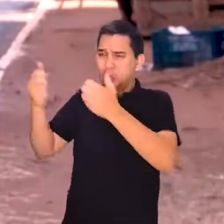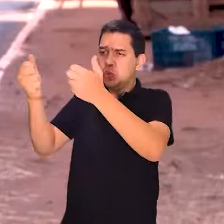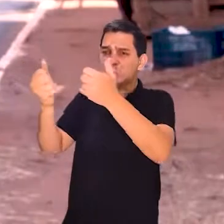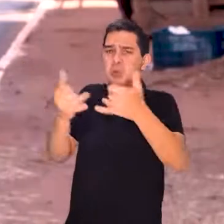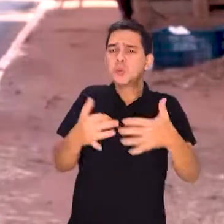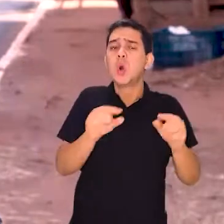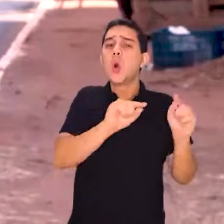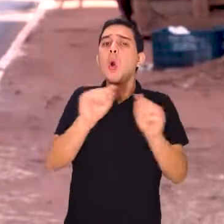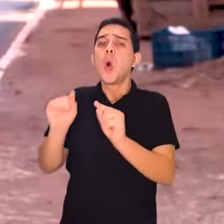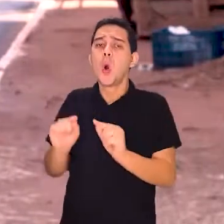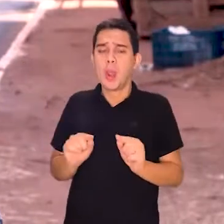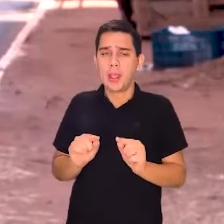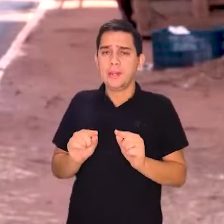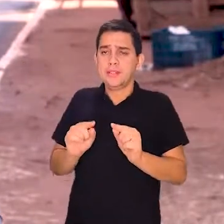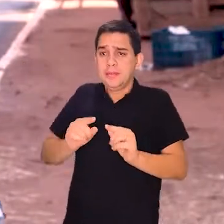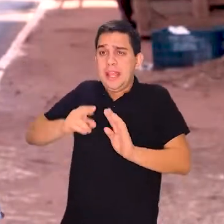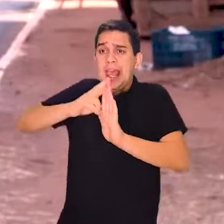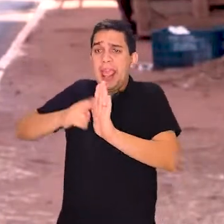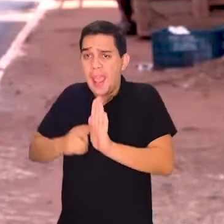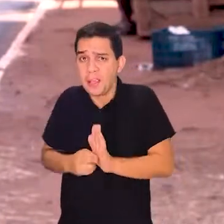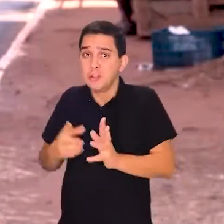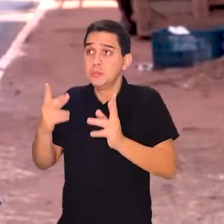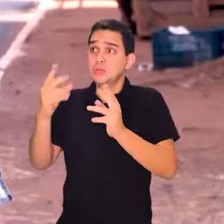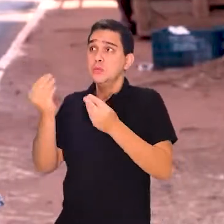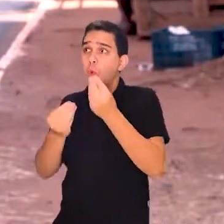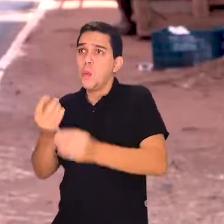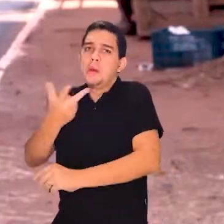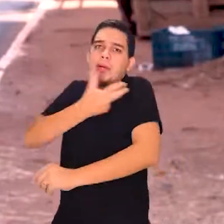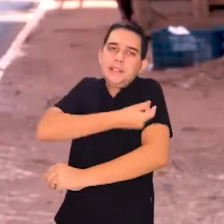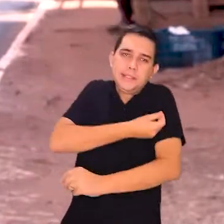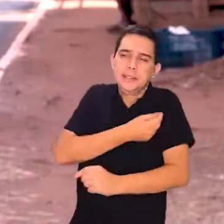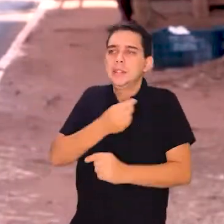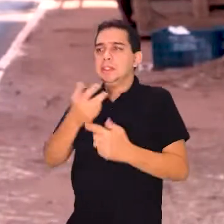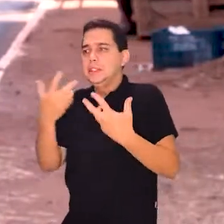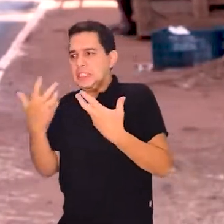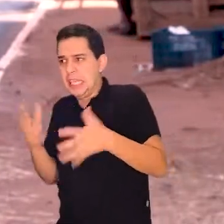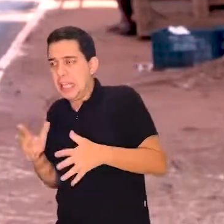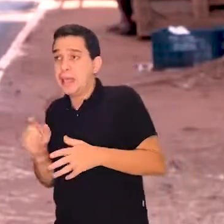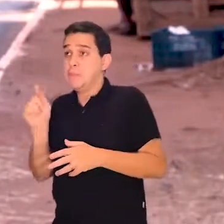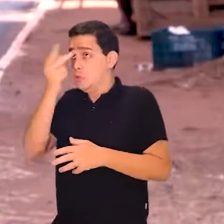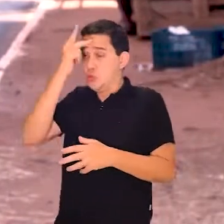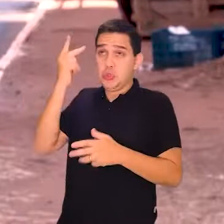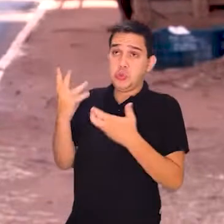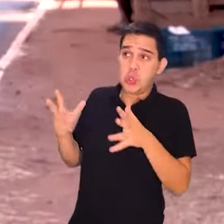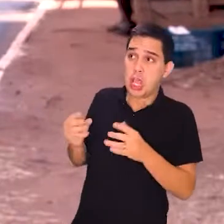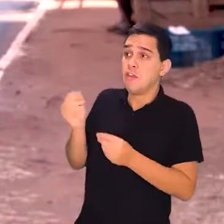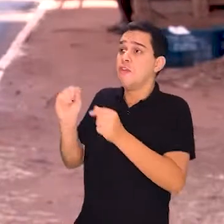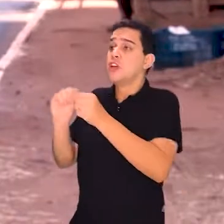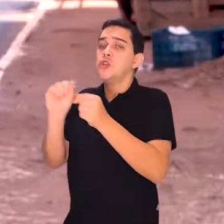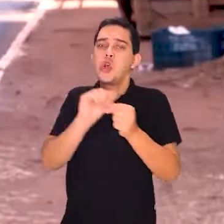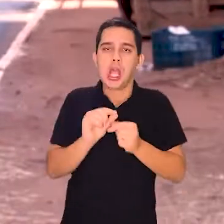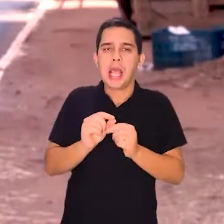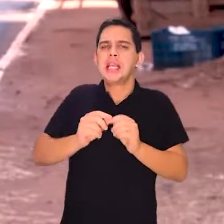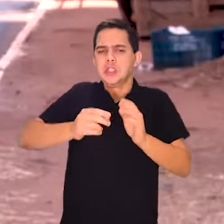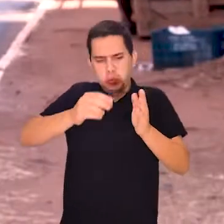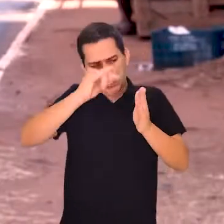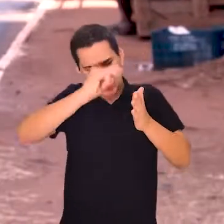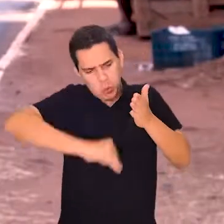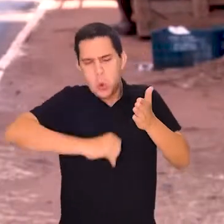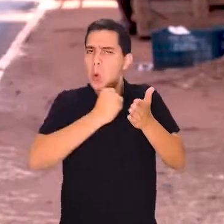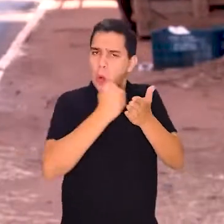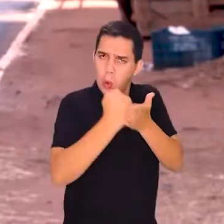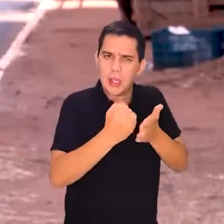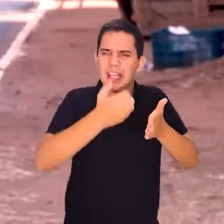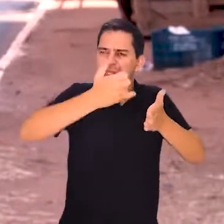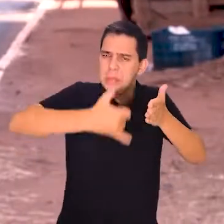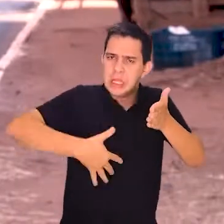documento se fundamenta em leis federais, em normas regulamentadoras do Ministério da Economia, em portarias do Ministério da